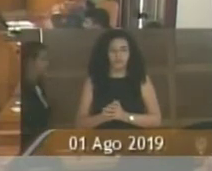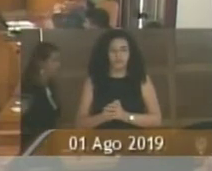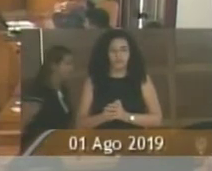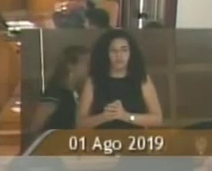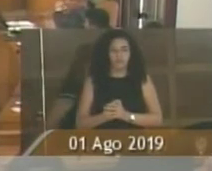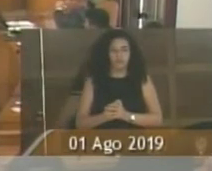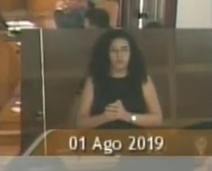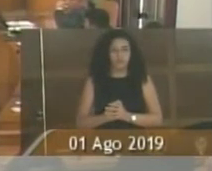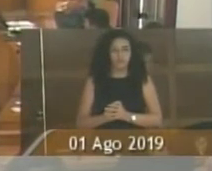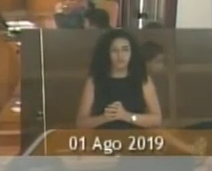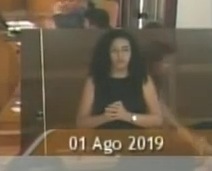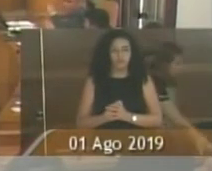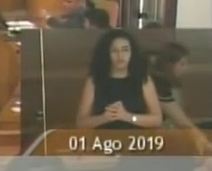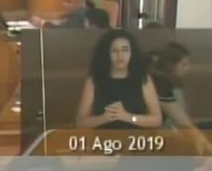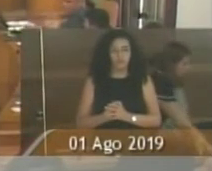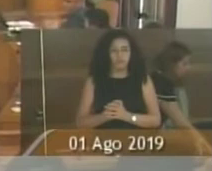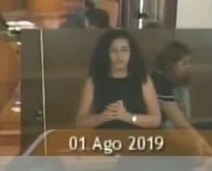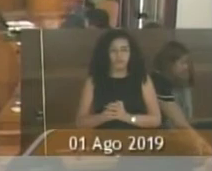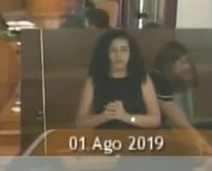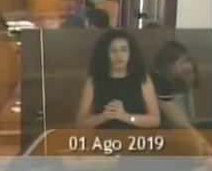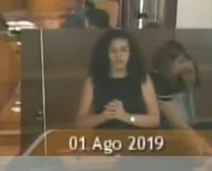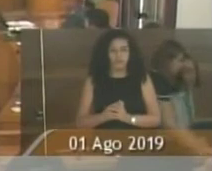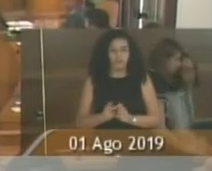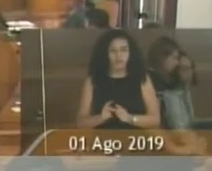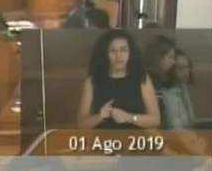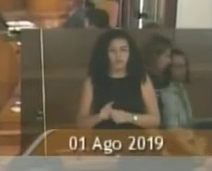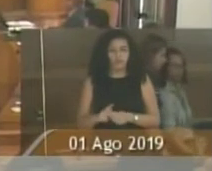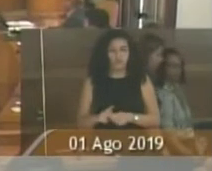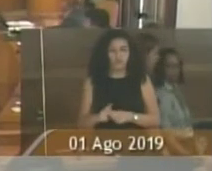Marquinho. É a ficha de filiação no PRB, velho. Ficha de quê? Filiação no PRB.